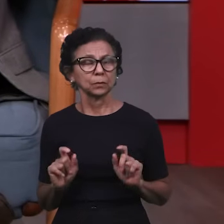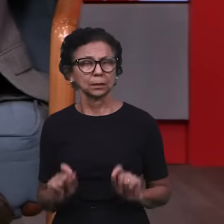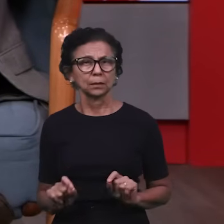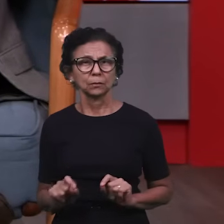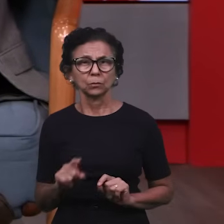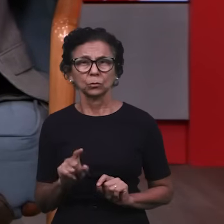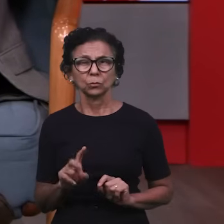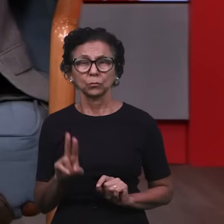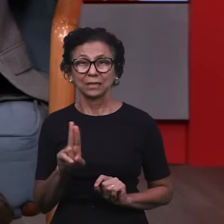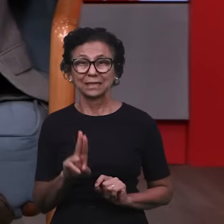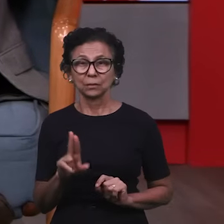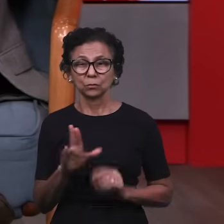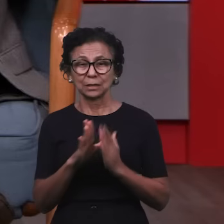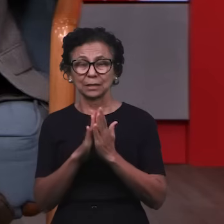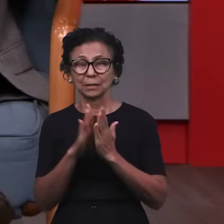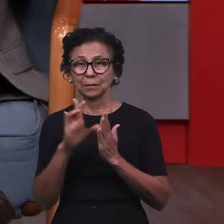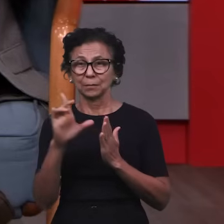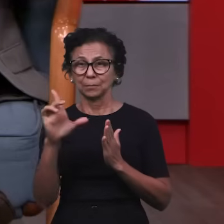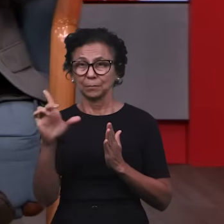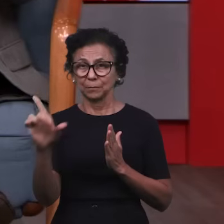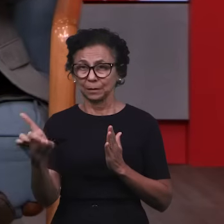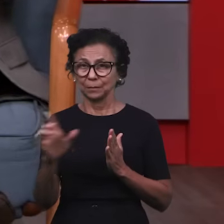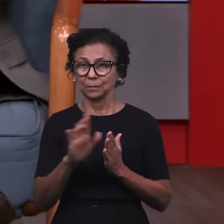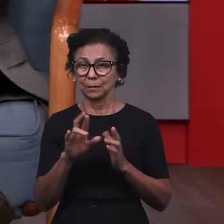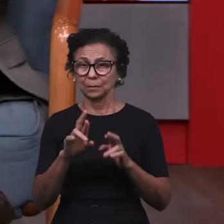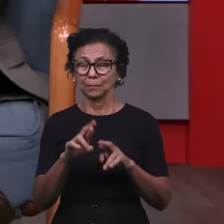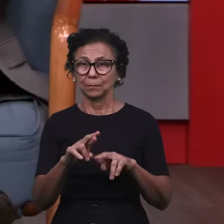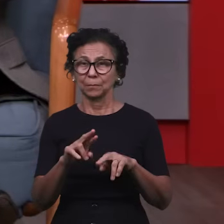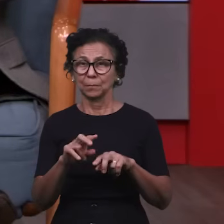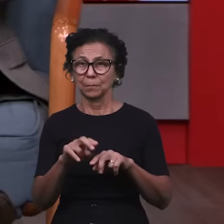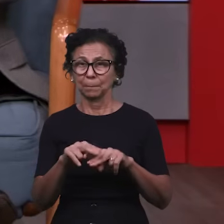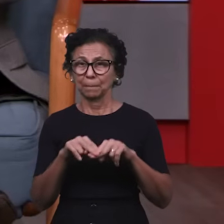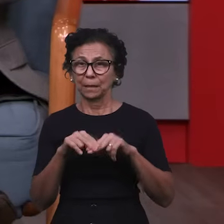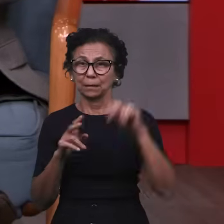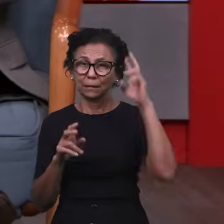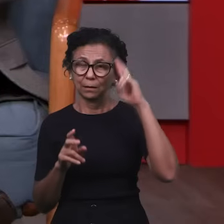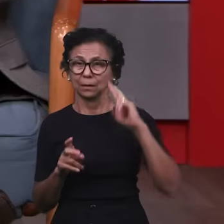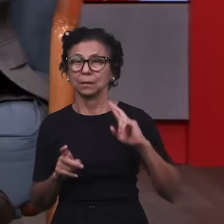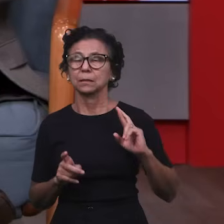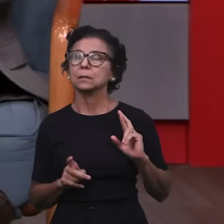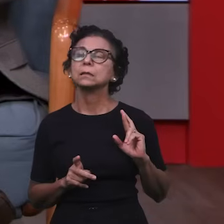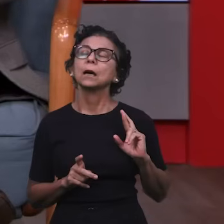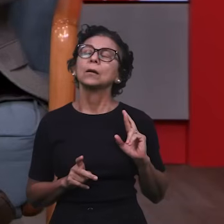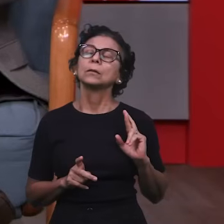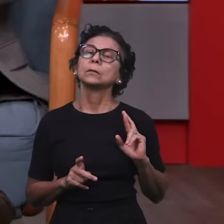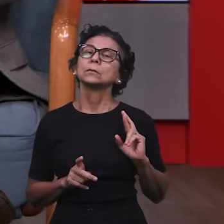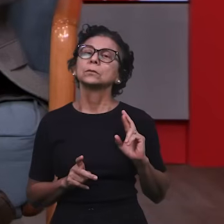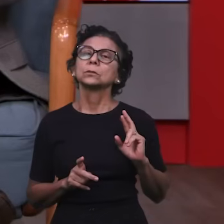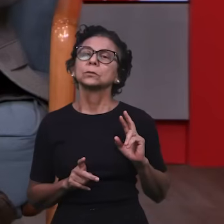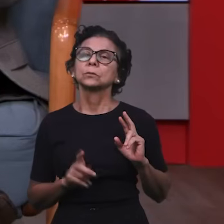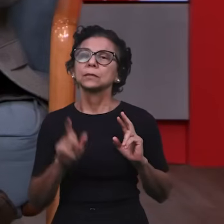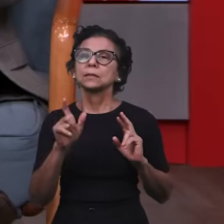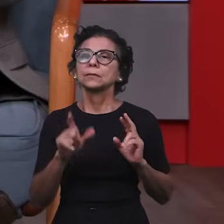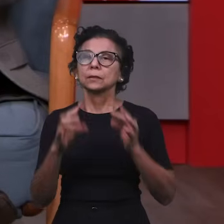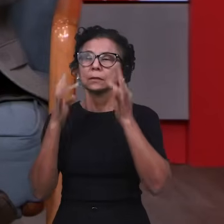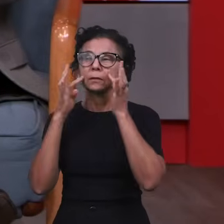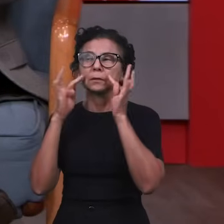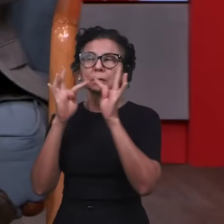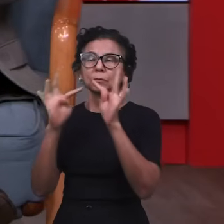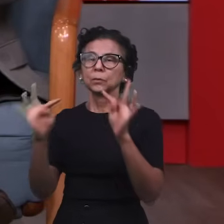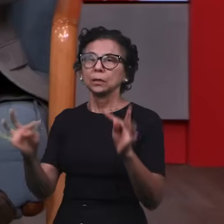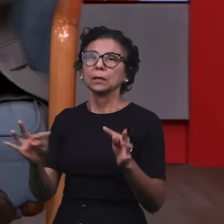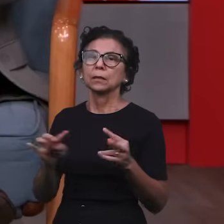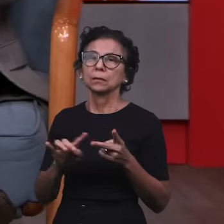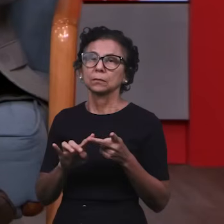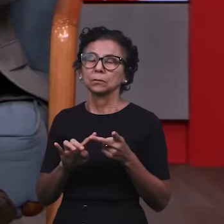na sua emoção, você vai testemunhar para alguém, você vai falar para alguém, você